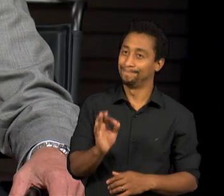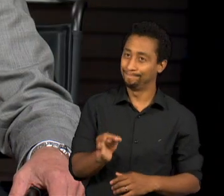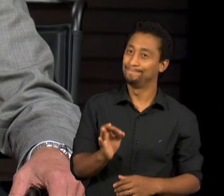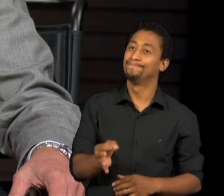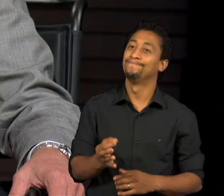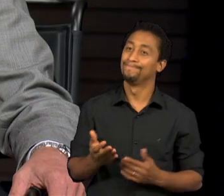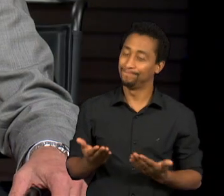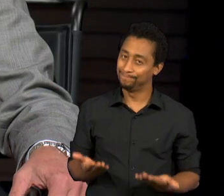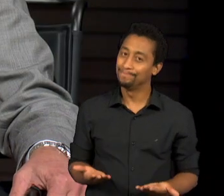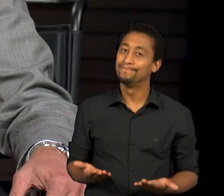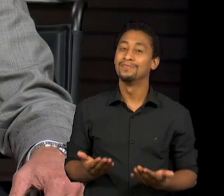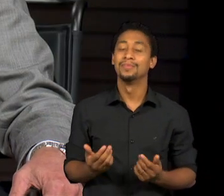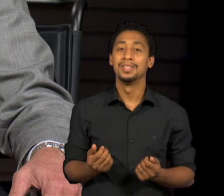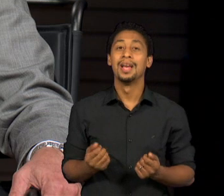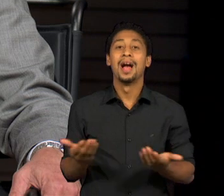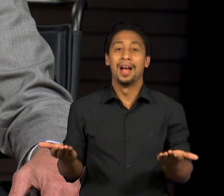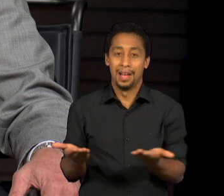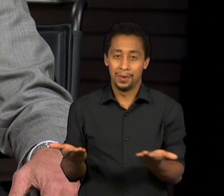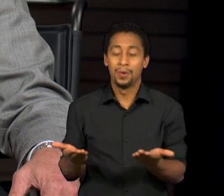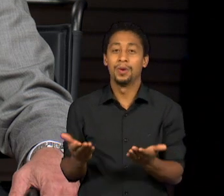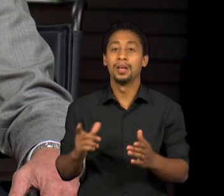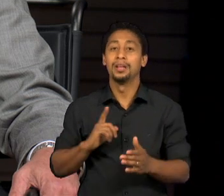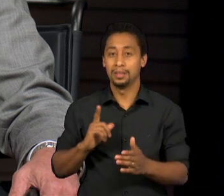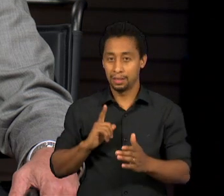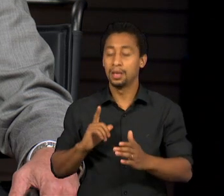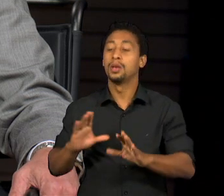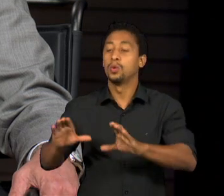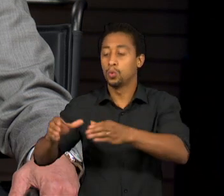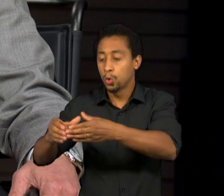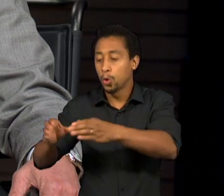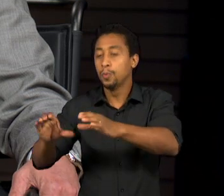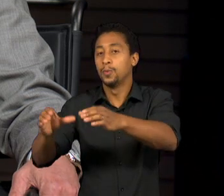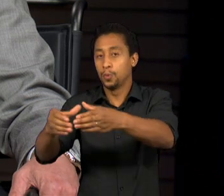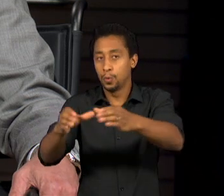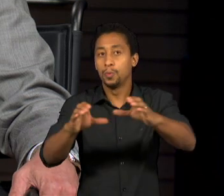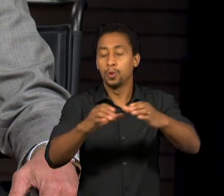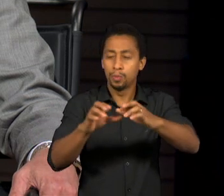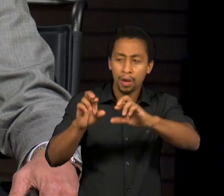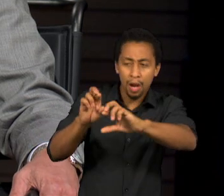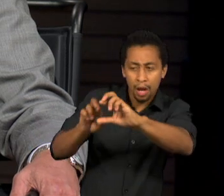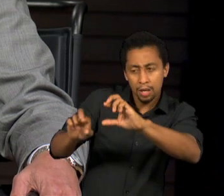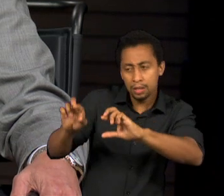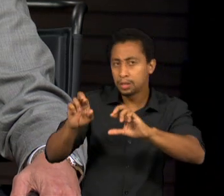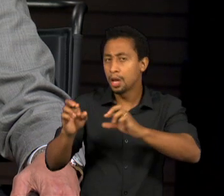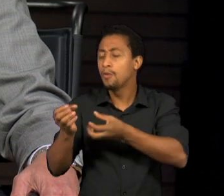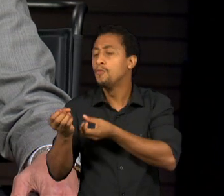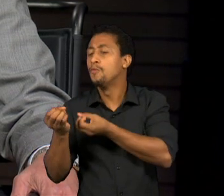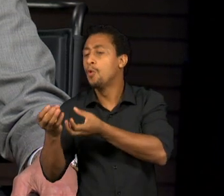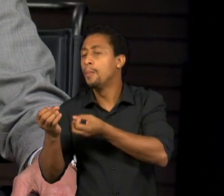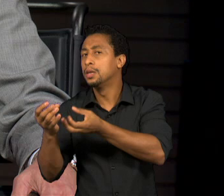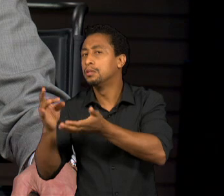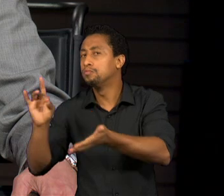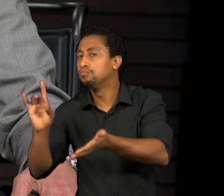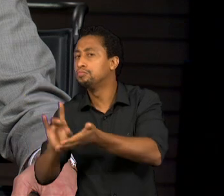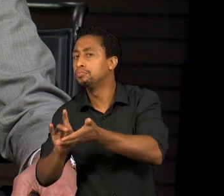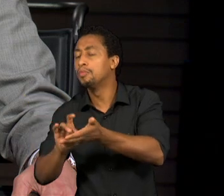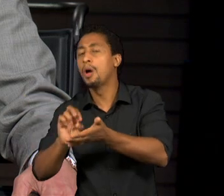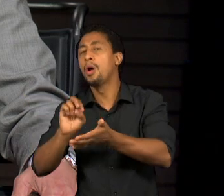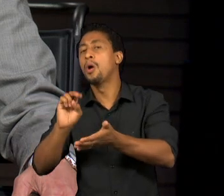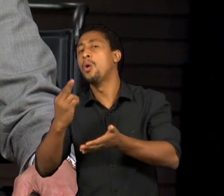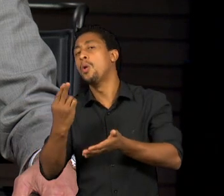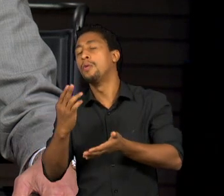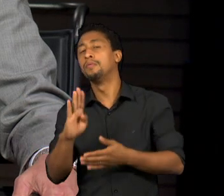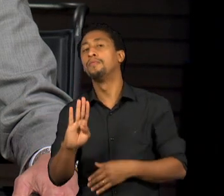O crescimento das agências de checagem, nós temos várias. No Brasil nós temos algumas